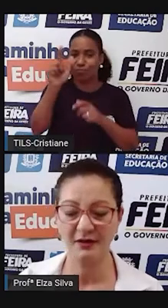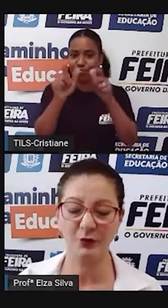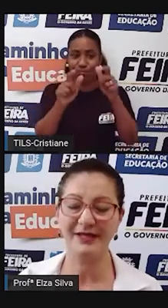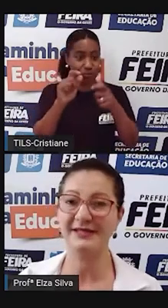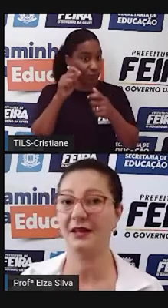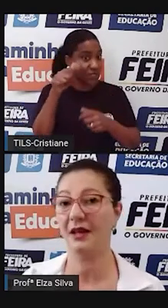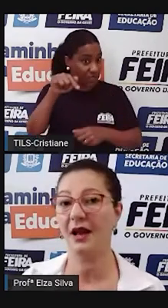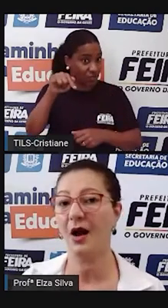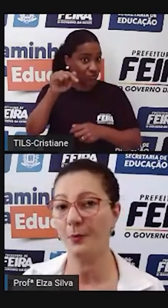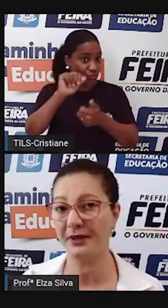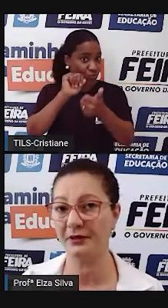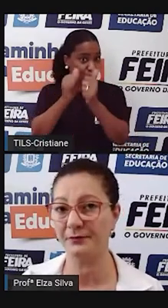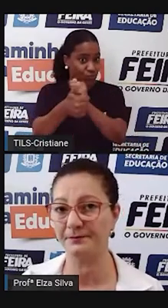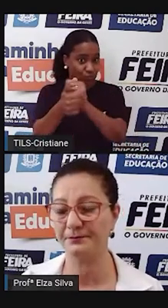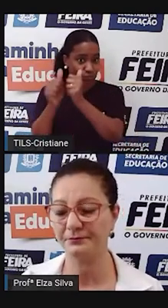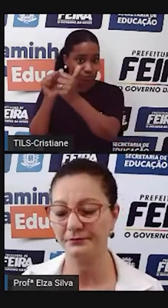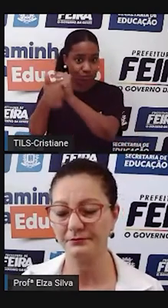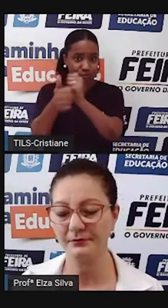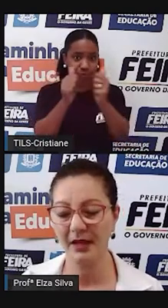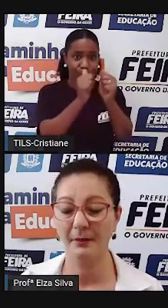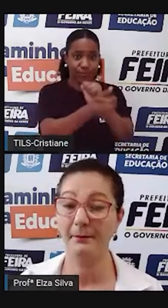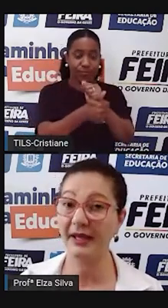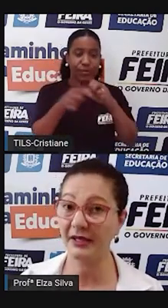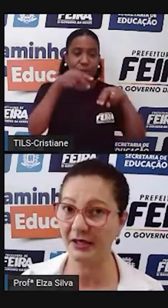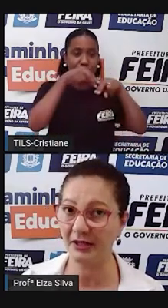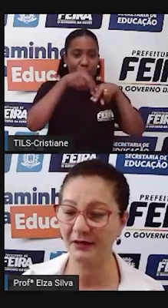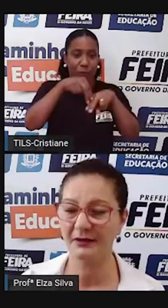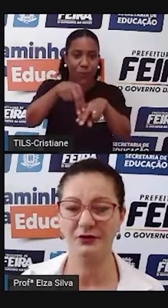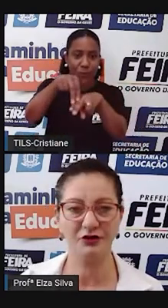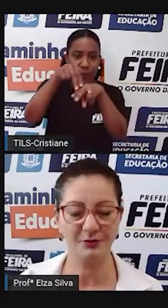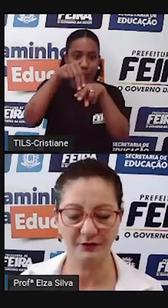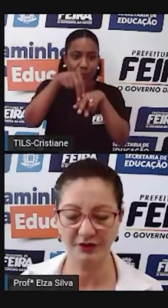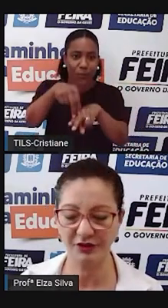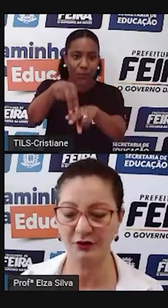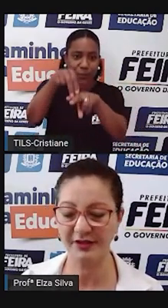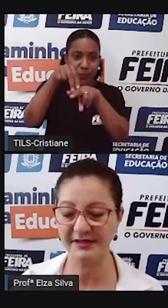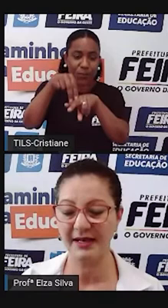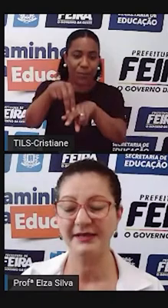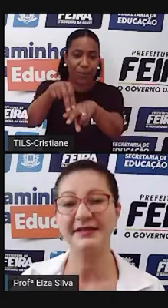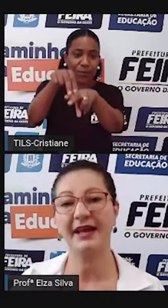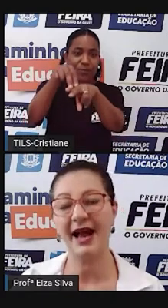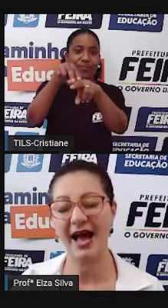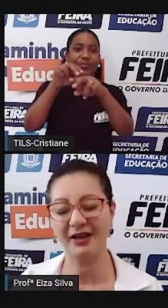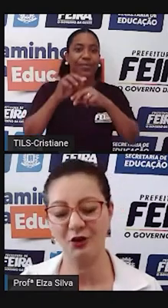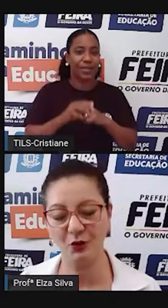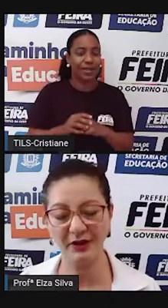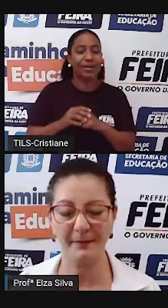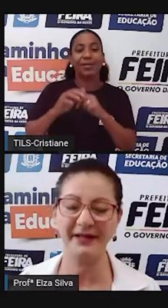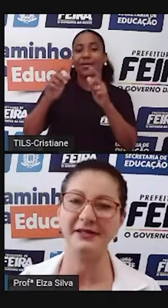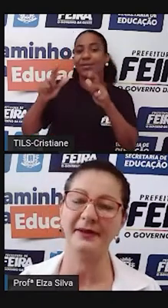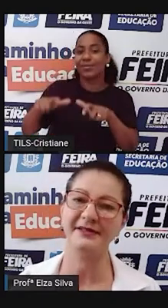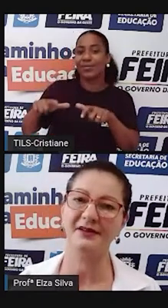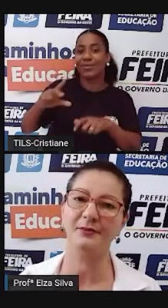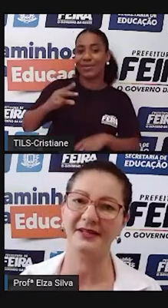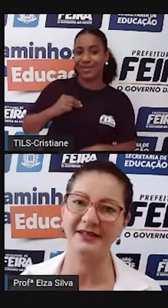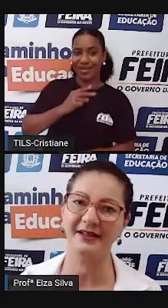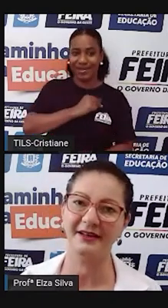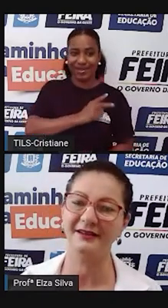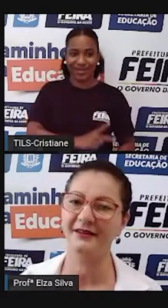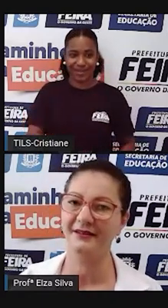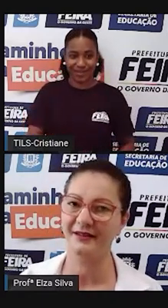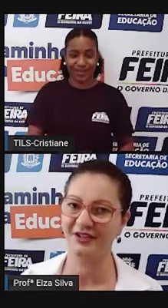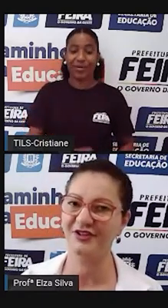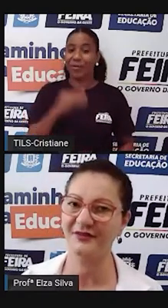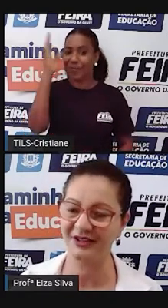todos do esqui alpino. Pequim 2022 será a 9ª participação